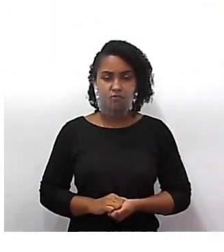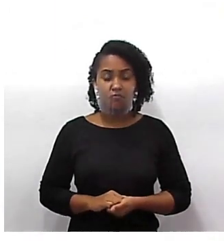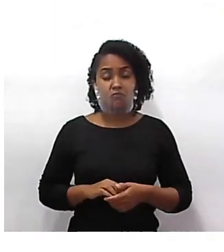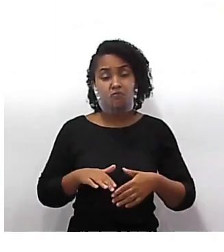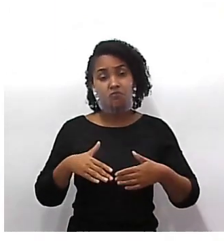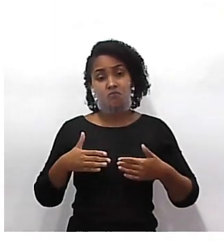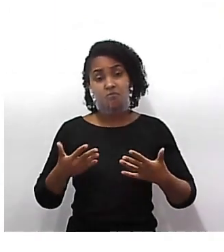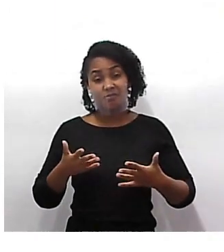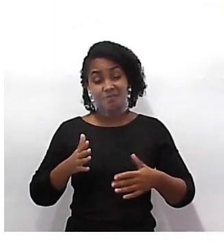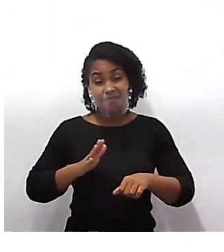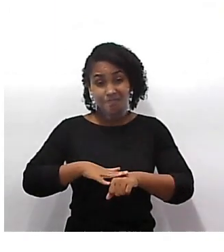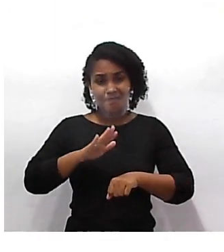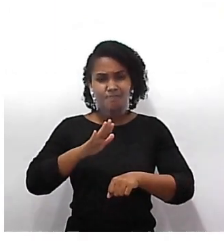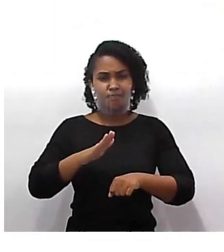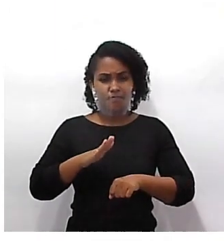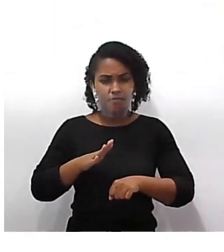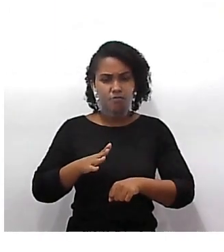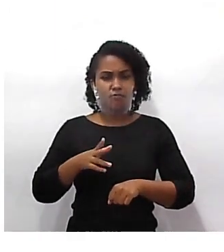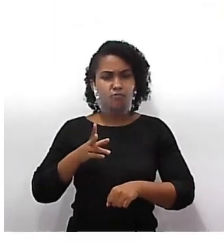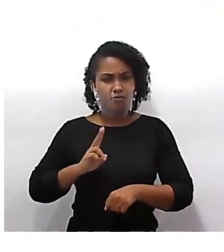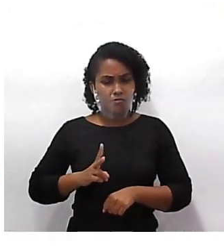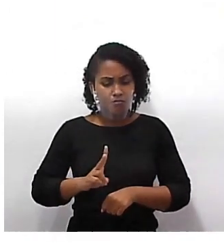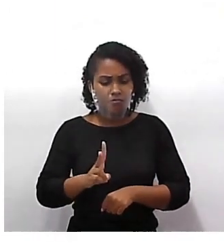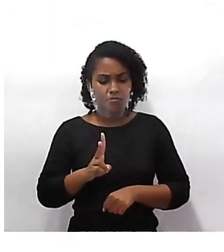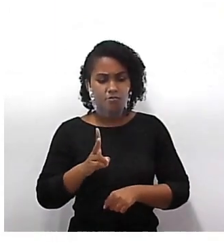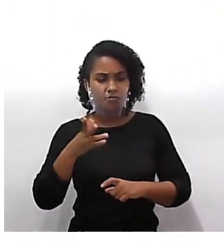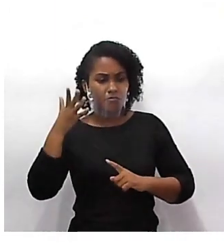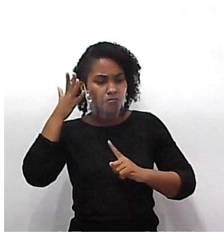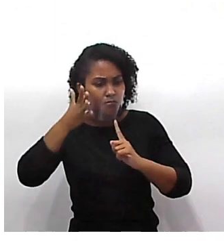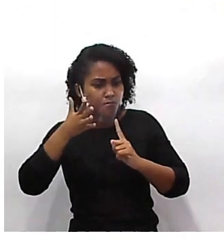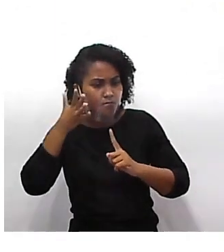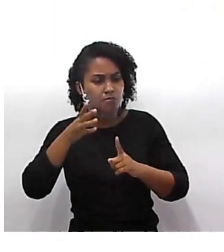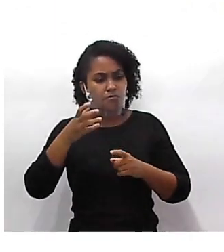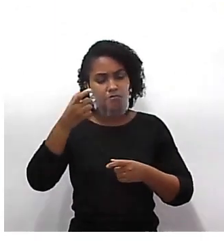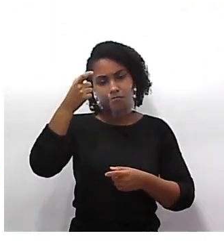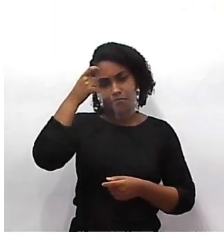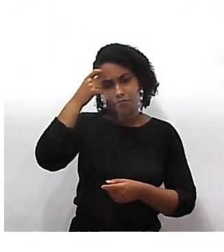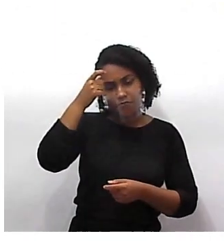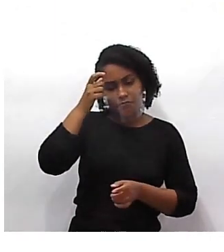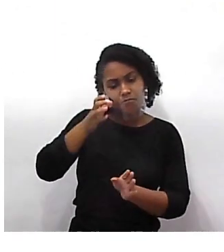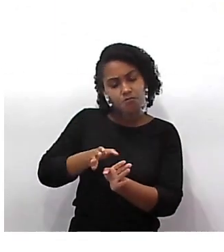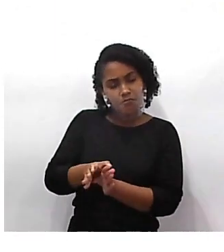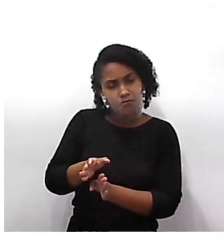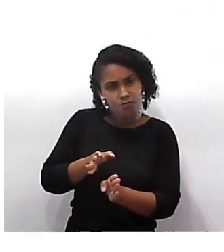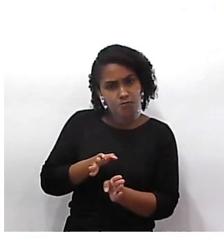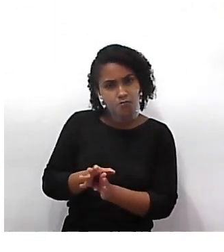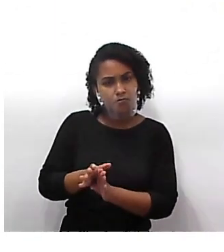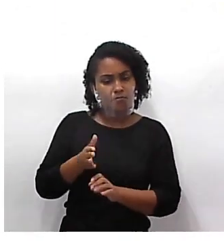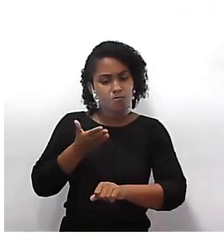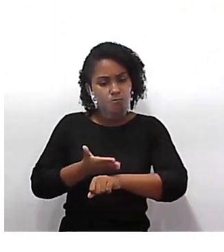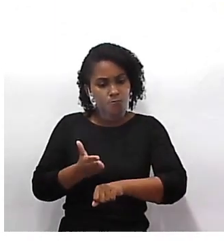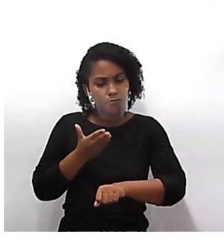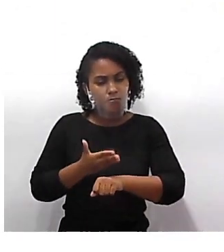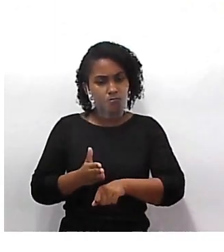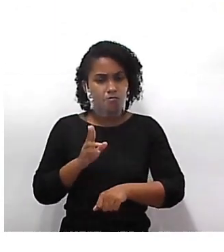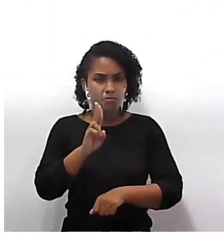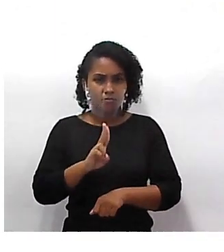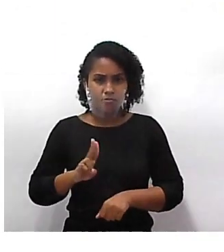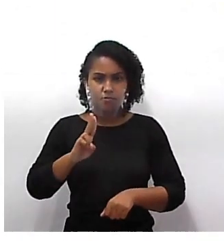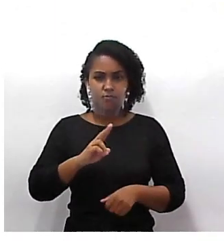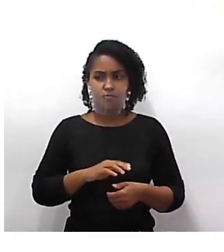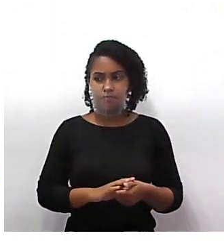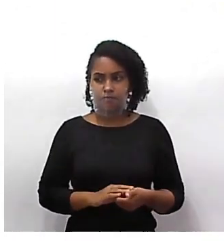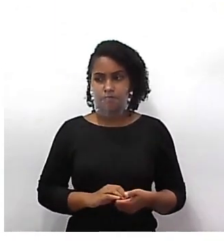Então, quanto mais você fizer palestras de conscientização, treinamentos